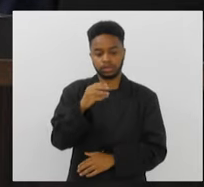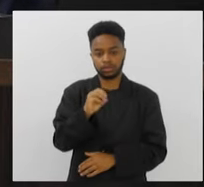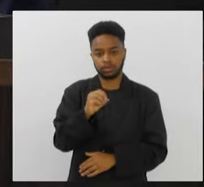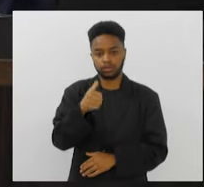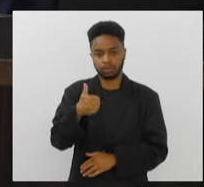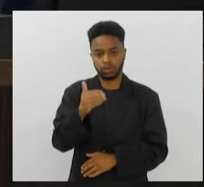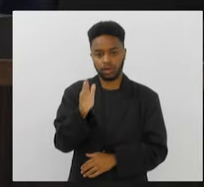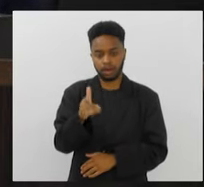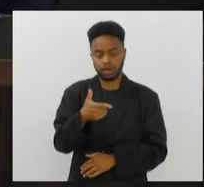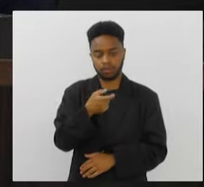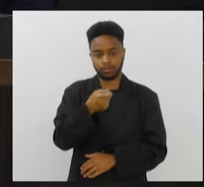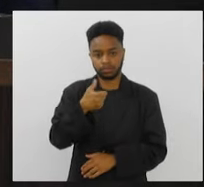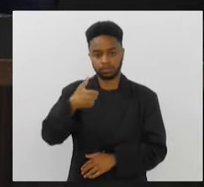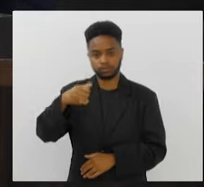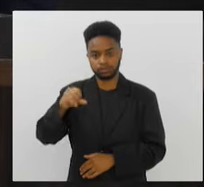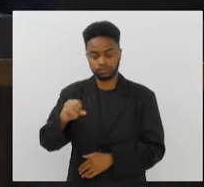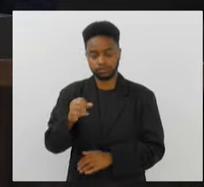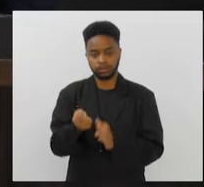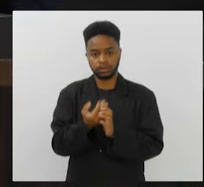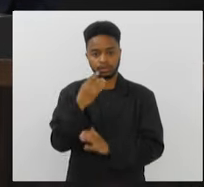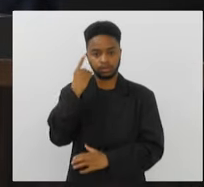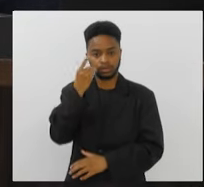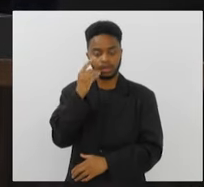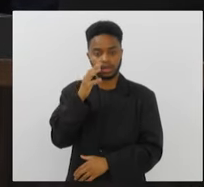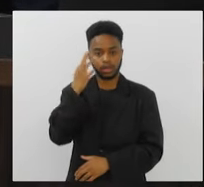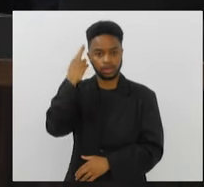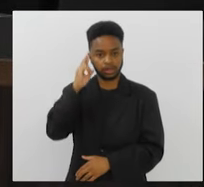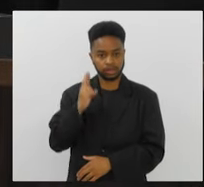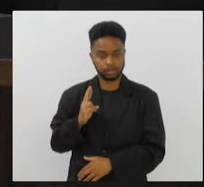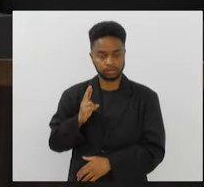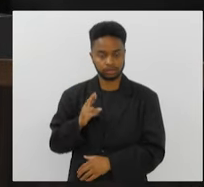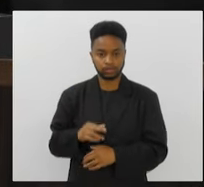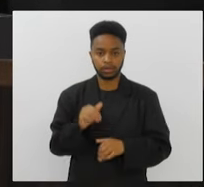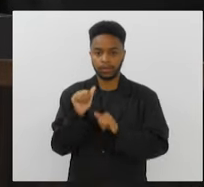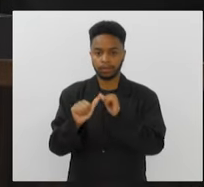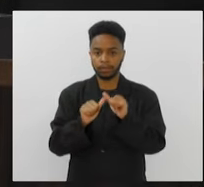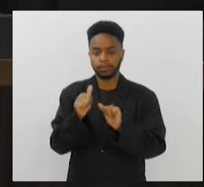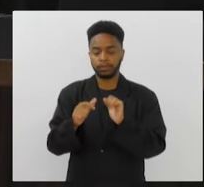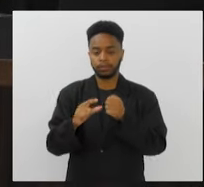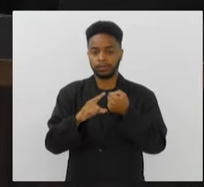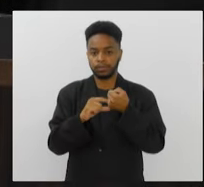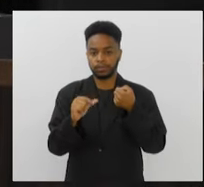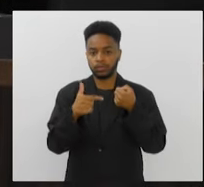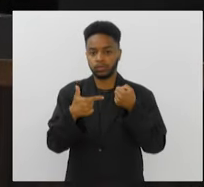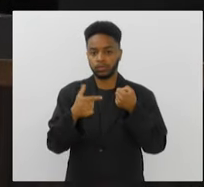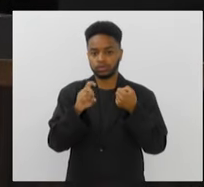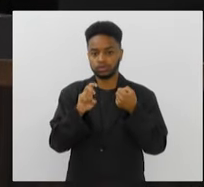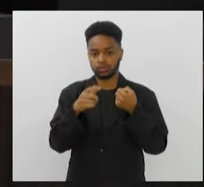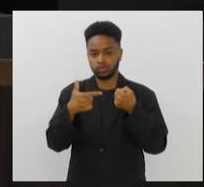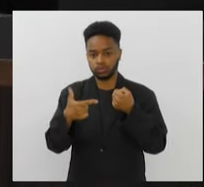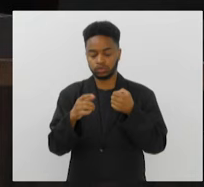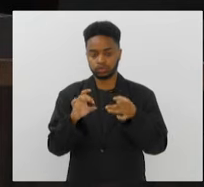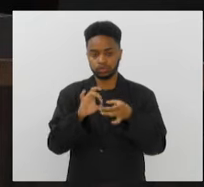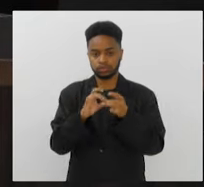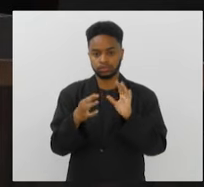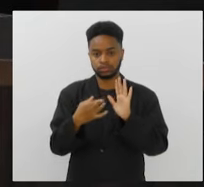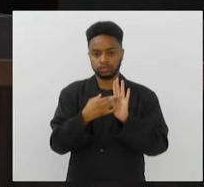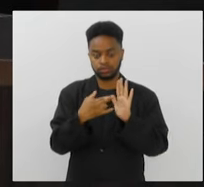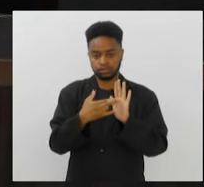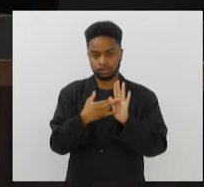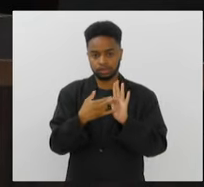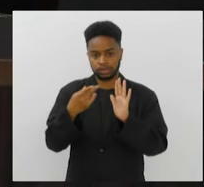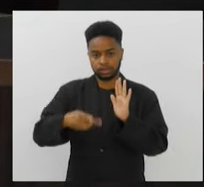de 2019, de autoria da deputada Renata Souza, que altera o artigo 252 do Regimento Interno